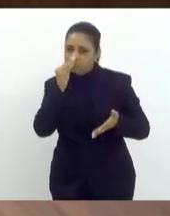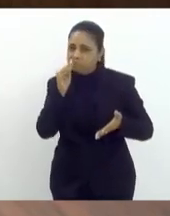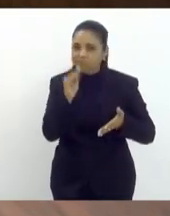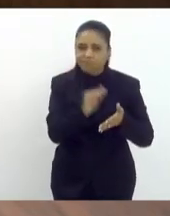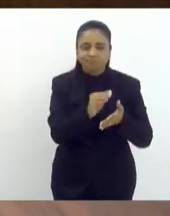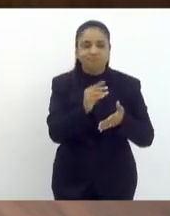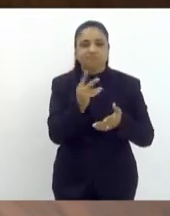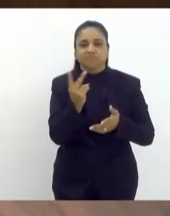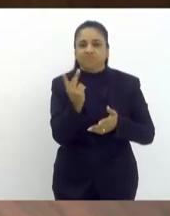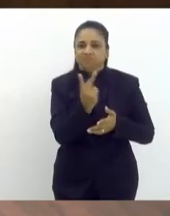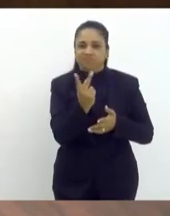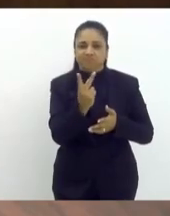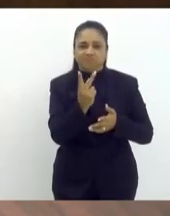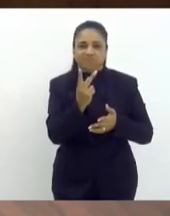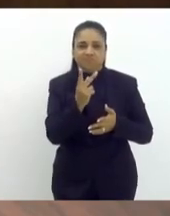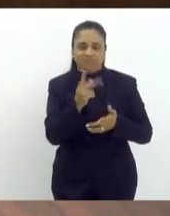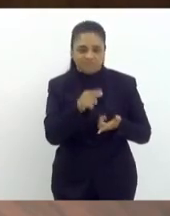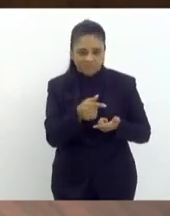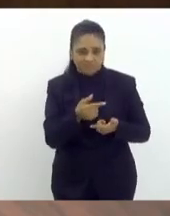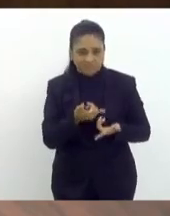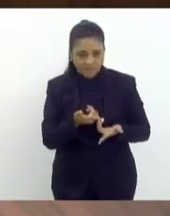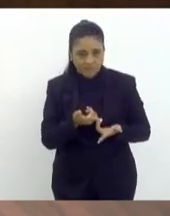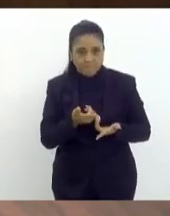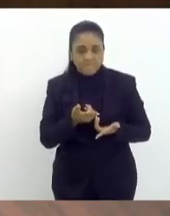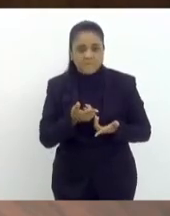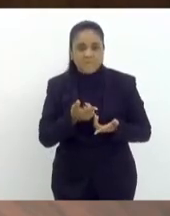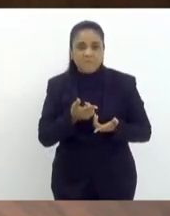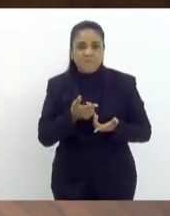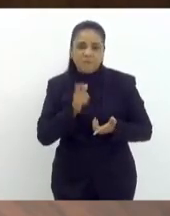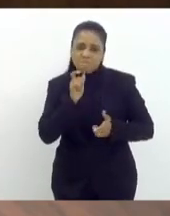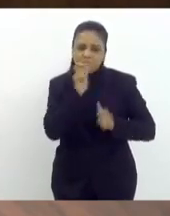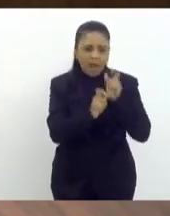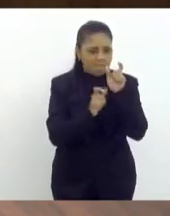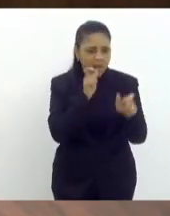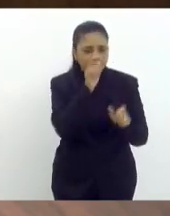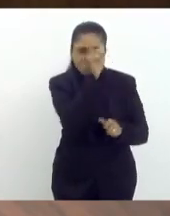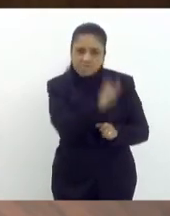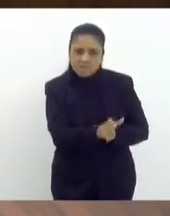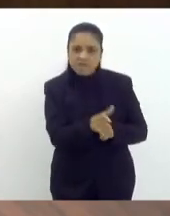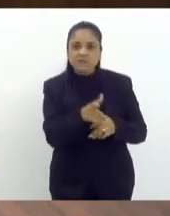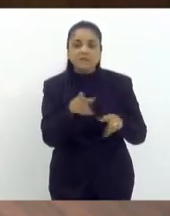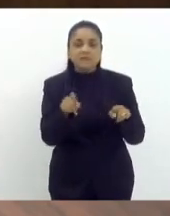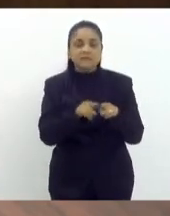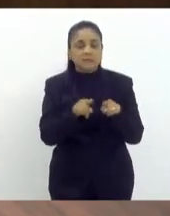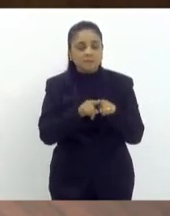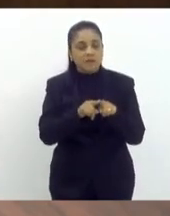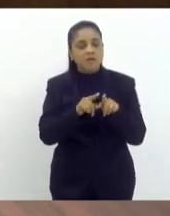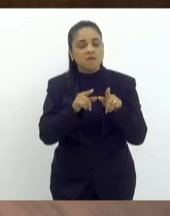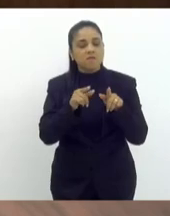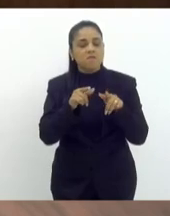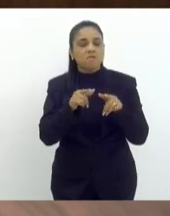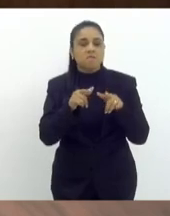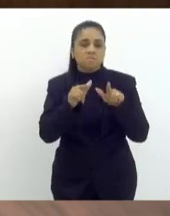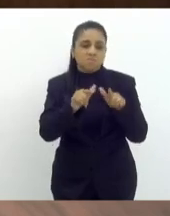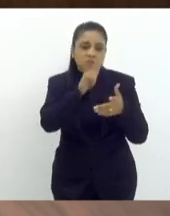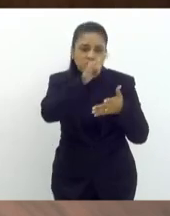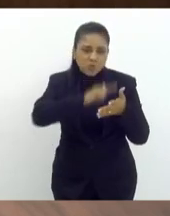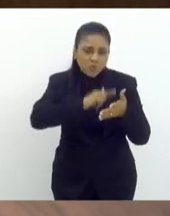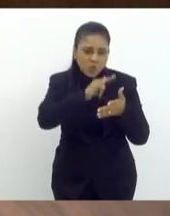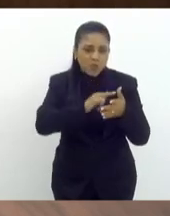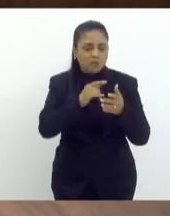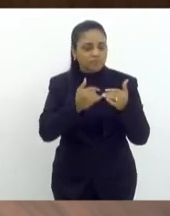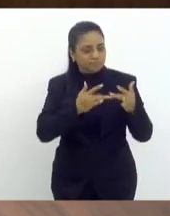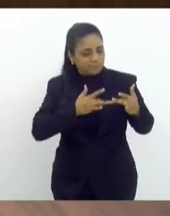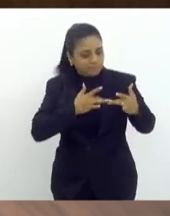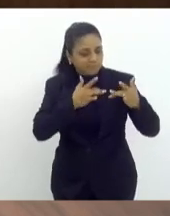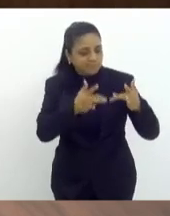esses que lhe ofenderam mas também afirmar uma Moção de solidariedade e de